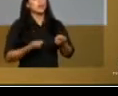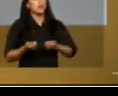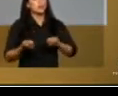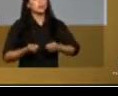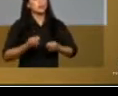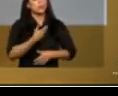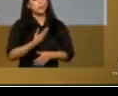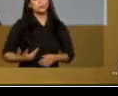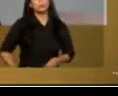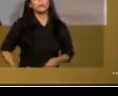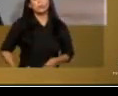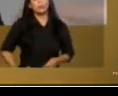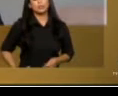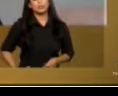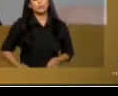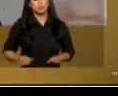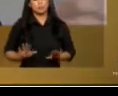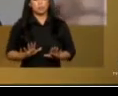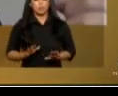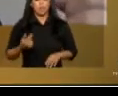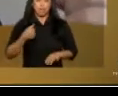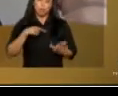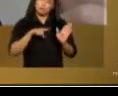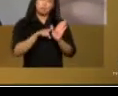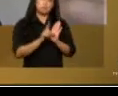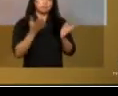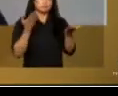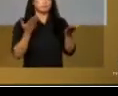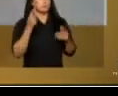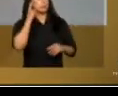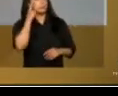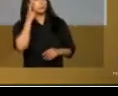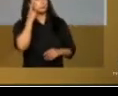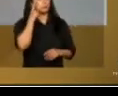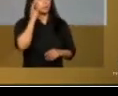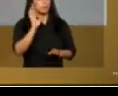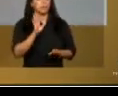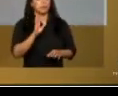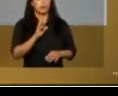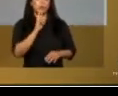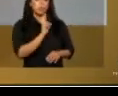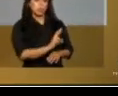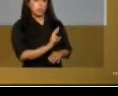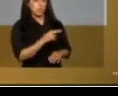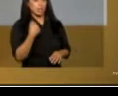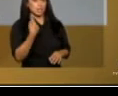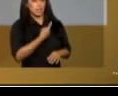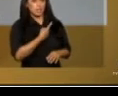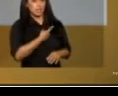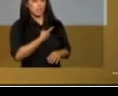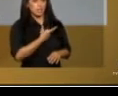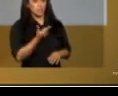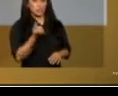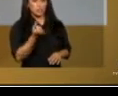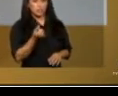pelo governo. Eu questiono esse argumento. Então, diz o engenheiro, nós queremos um capitalismo sem risco?